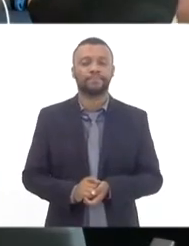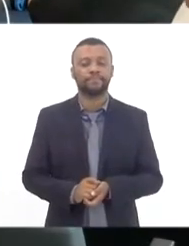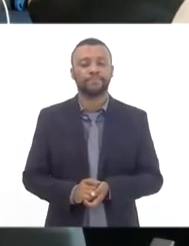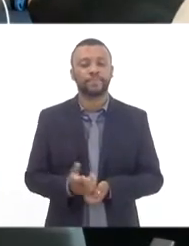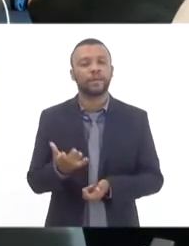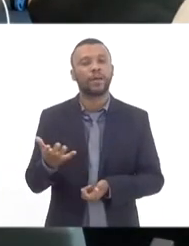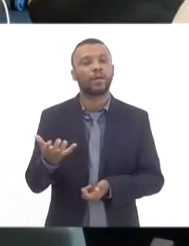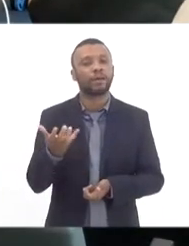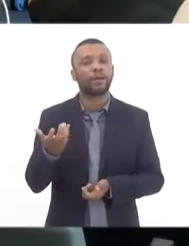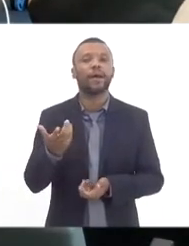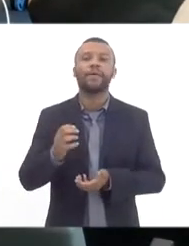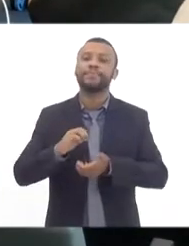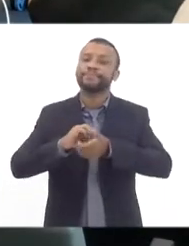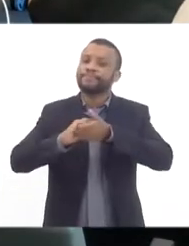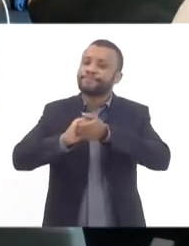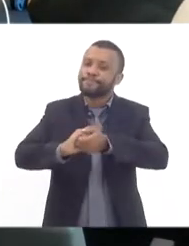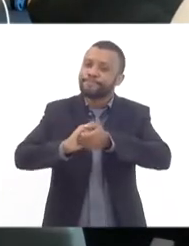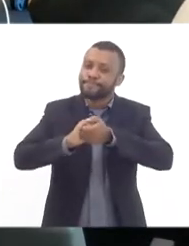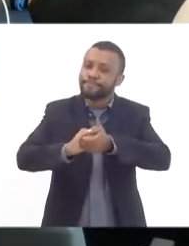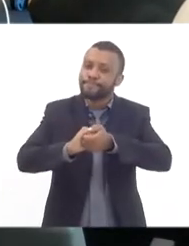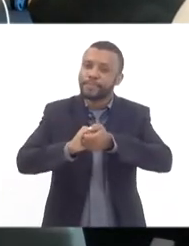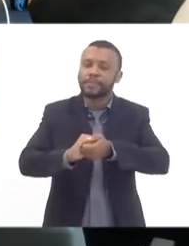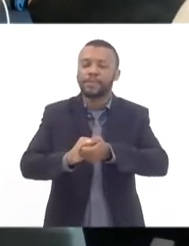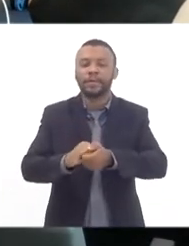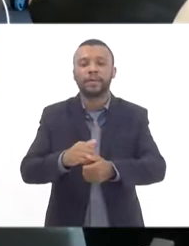cumprimentar o